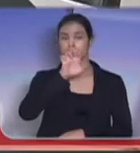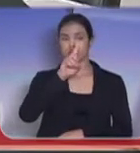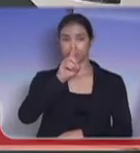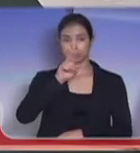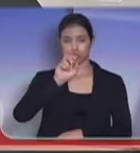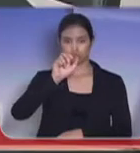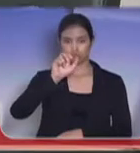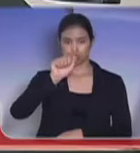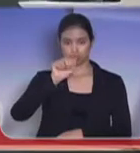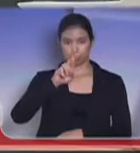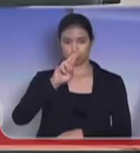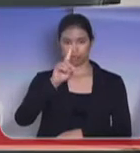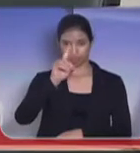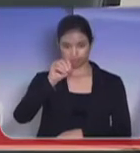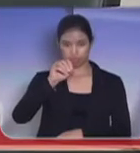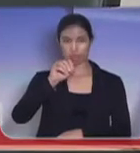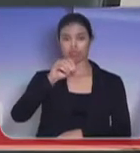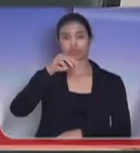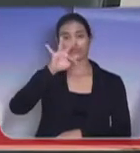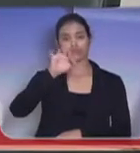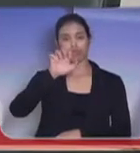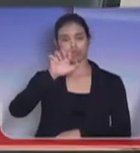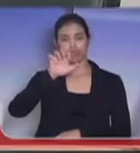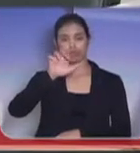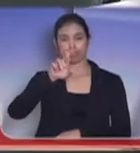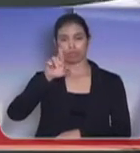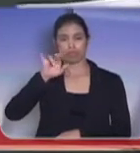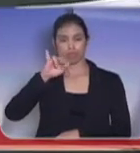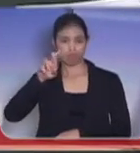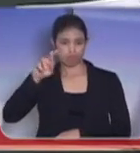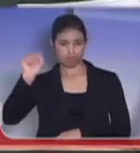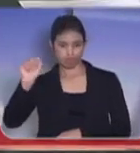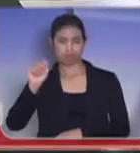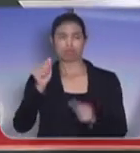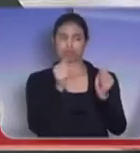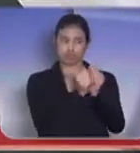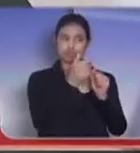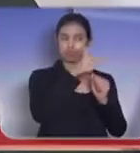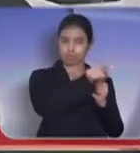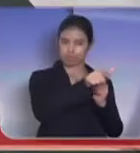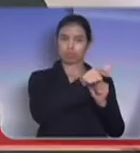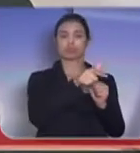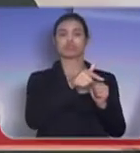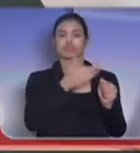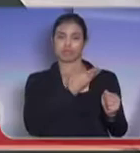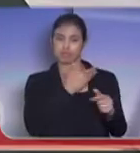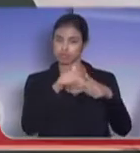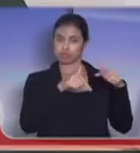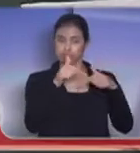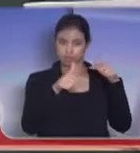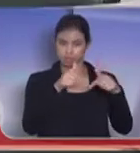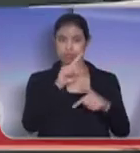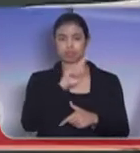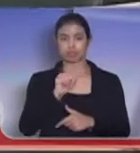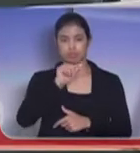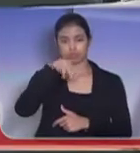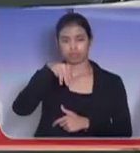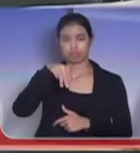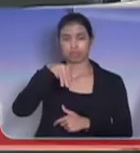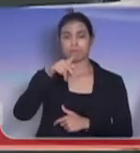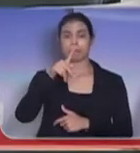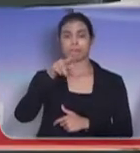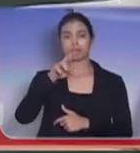ferreira que veio acompanhado do almirante-de-esquadra zamprônio foi nosso eliseu zamprônio que foi do nosso antigo